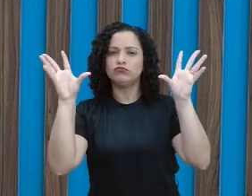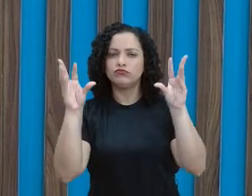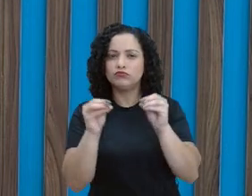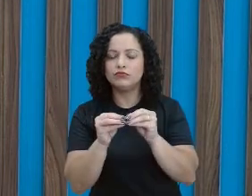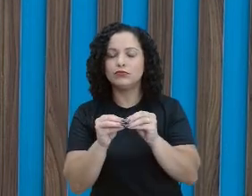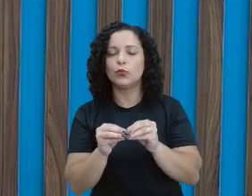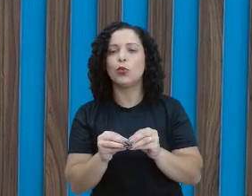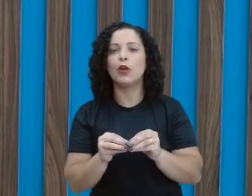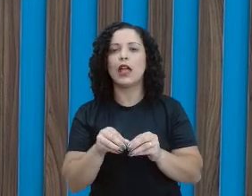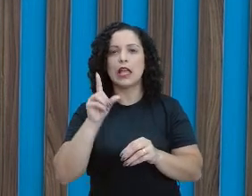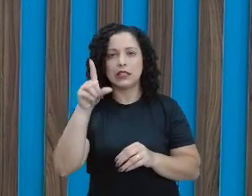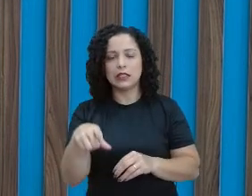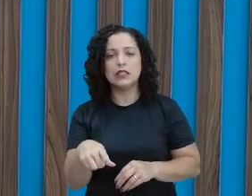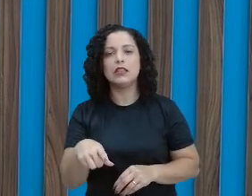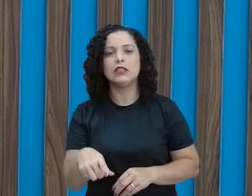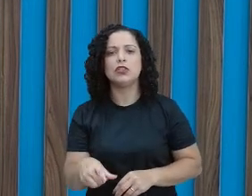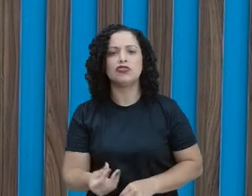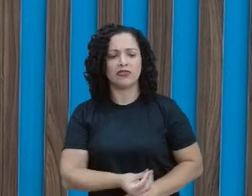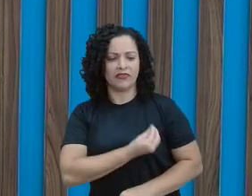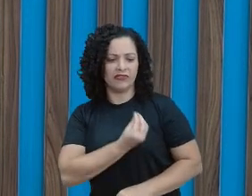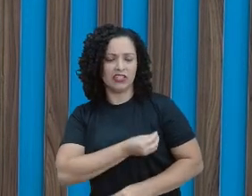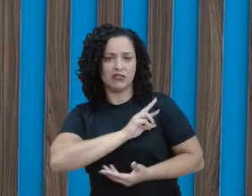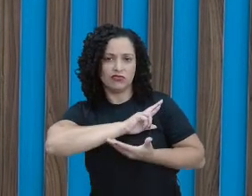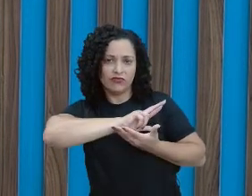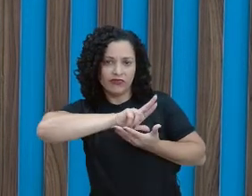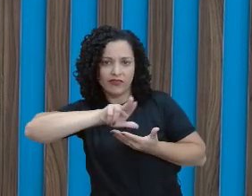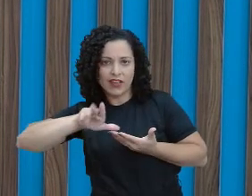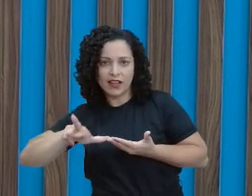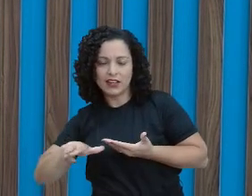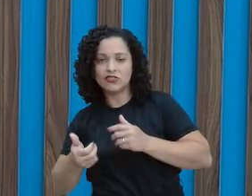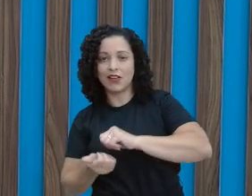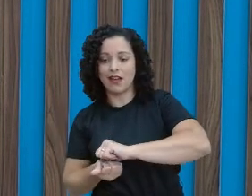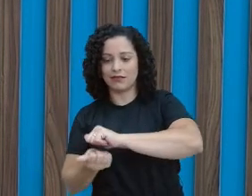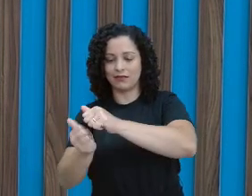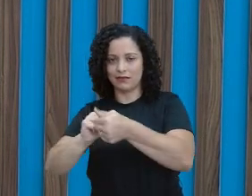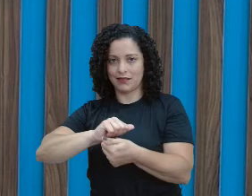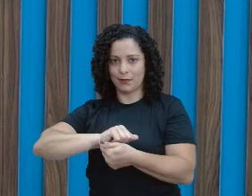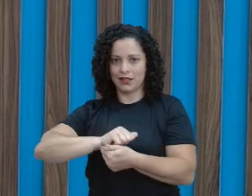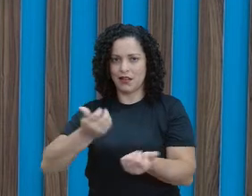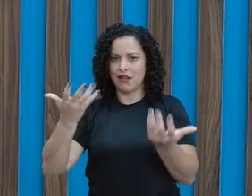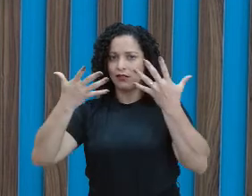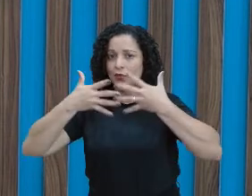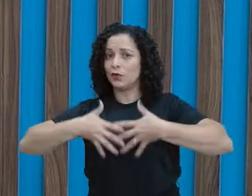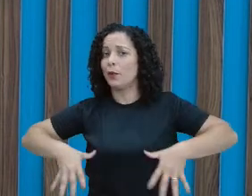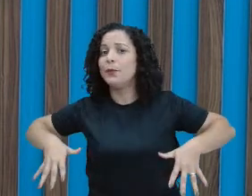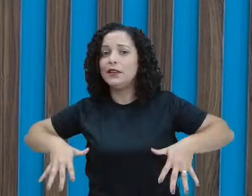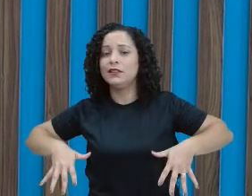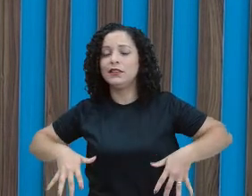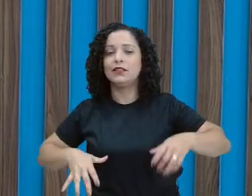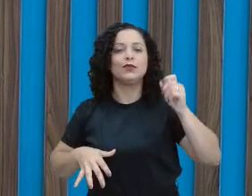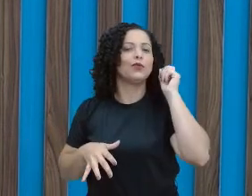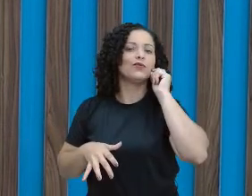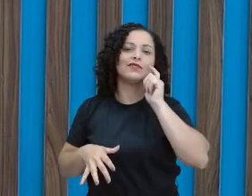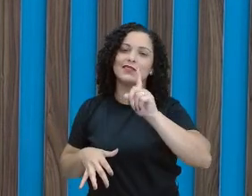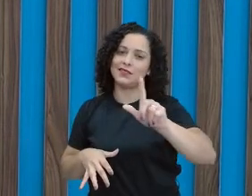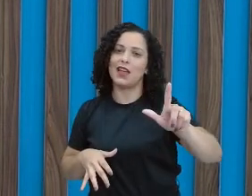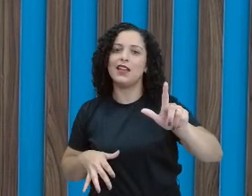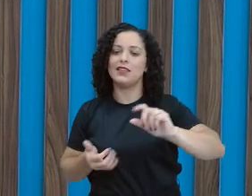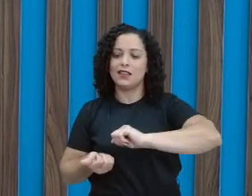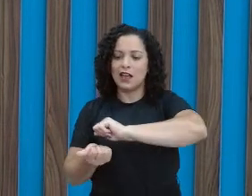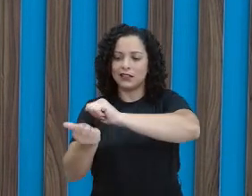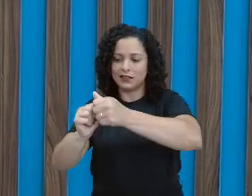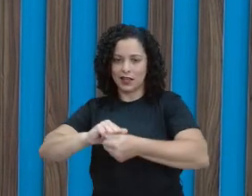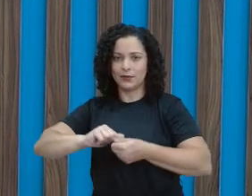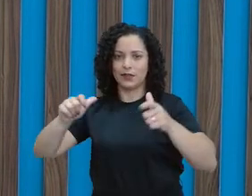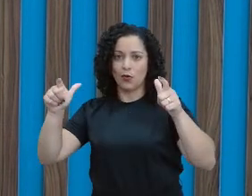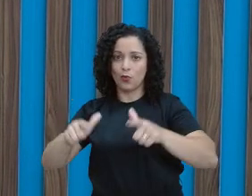seres vivos, eles vão se adaptando de acordo com a questão de seleção natural. Eles conseguem se adaptar ao ambiente